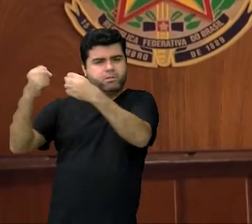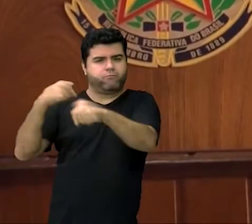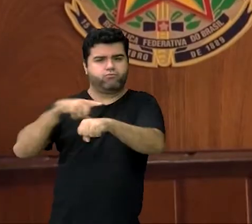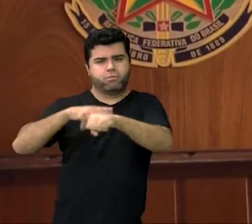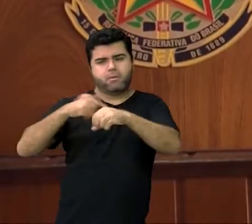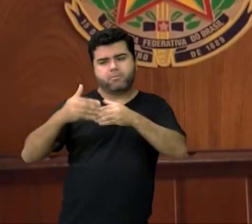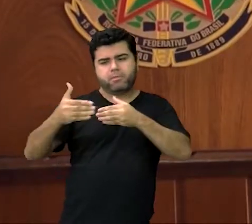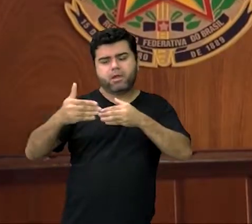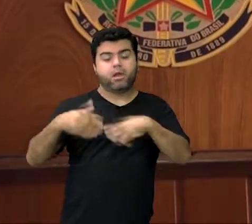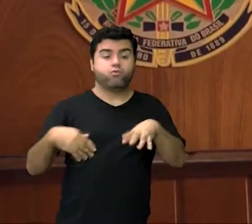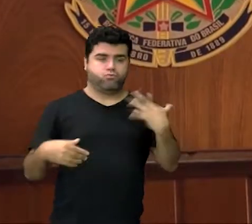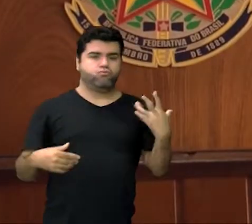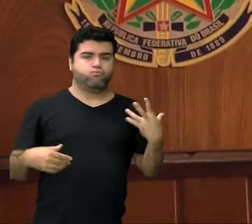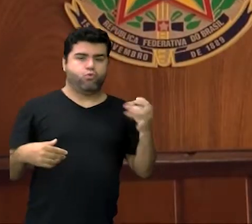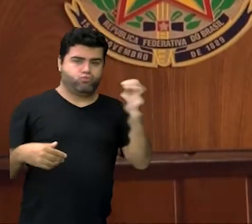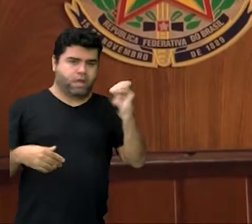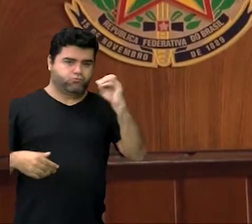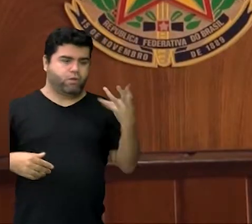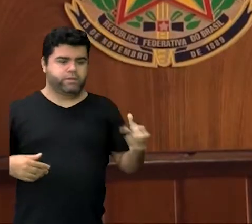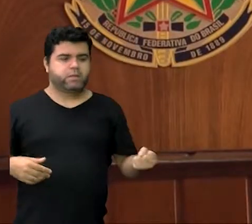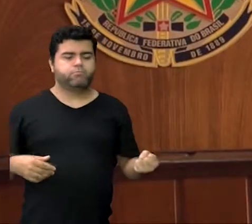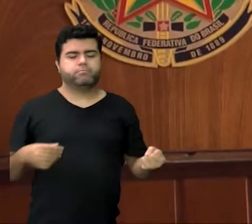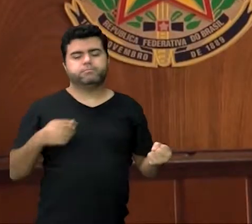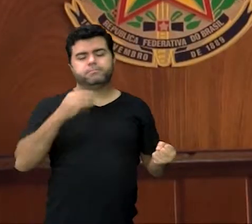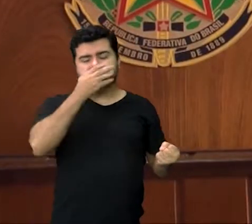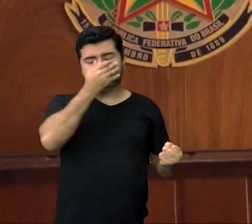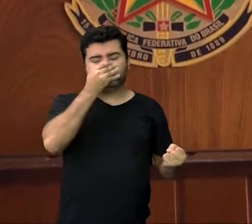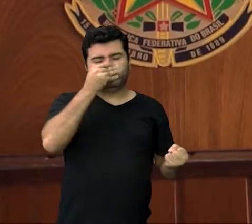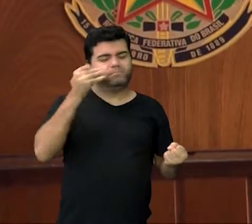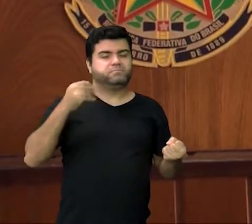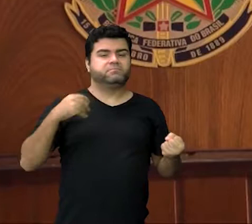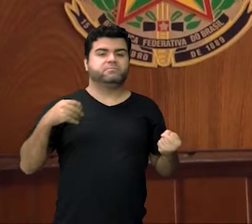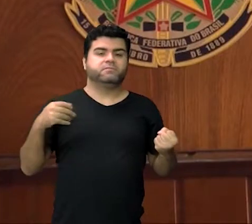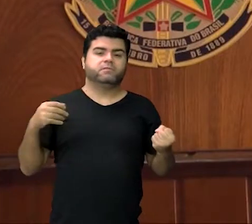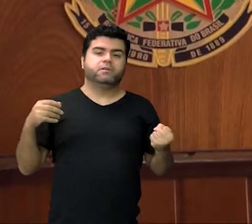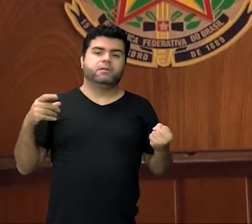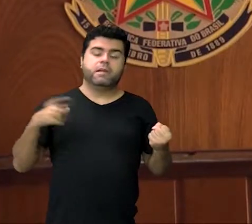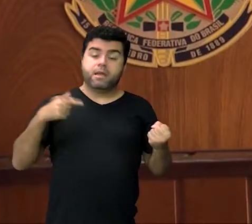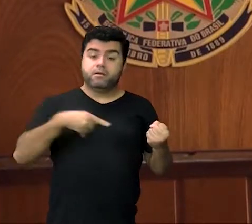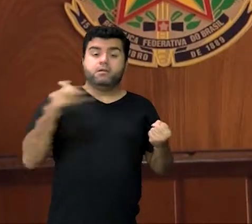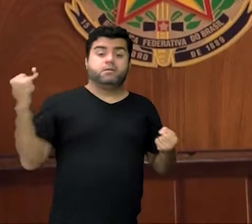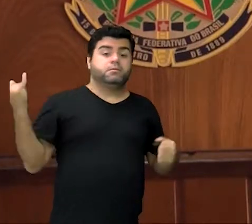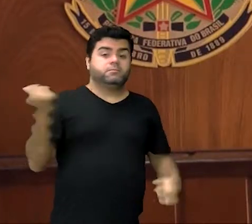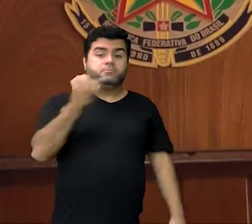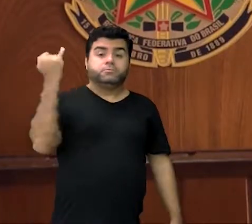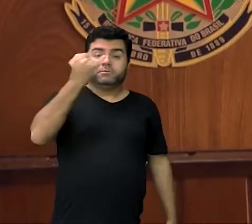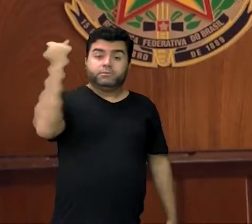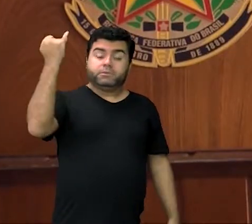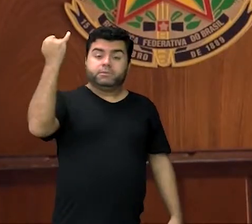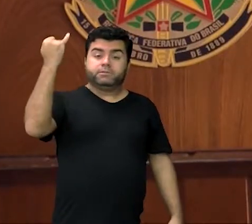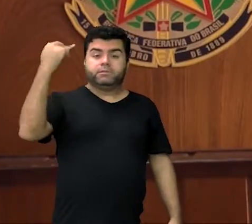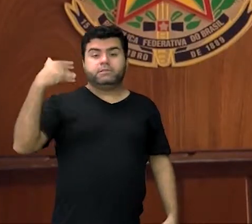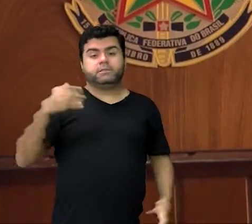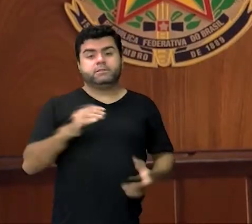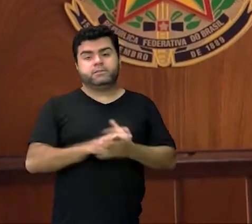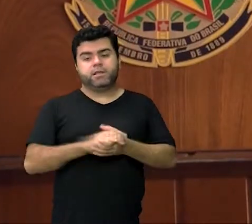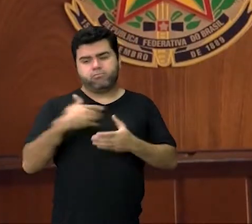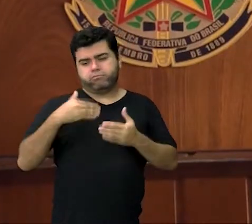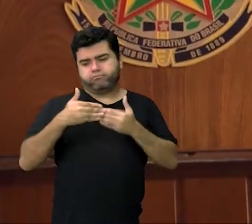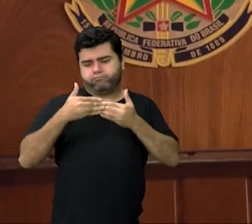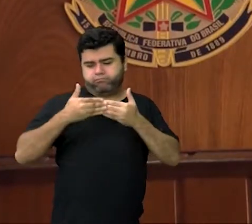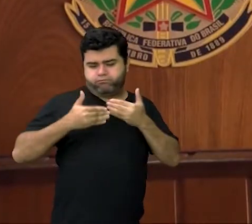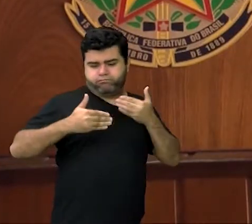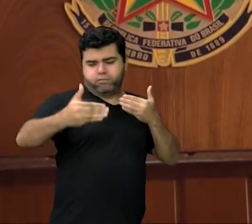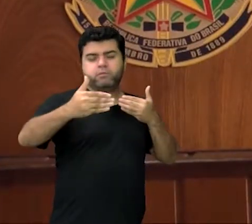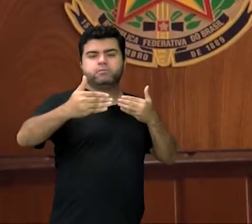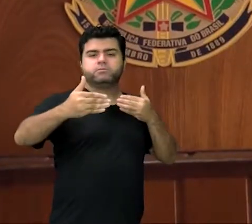e Osasco foi um deles. E esse trabalhar, o acompanhar, é de extrema importância. E quando eu falei em avanço, sim, houve